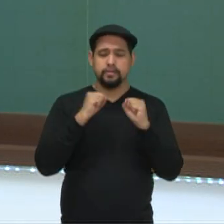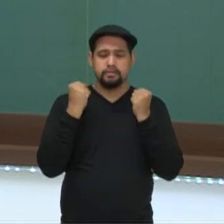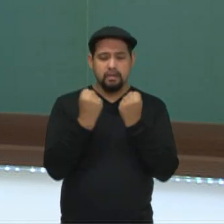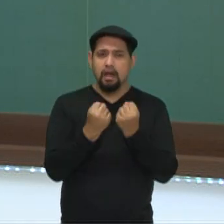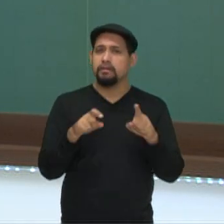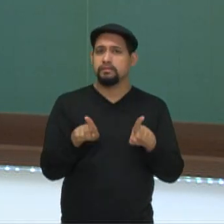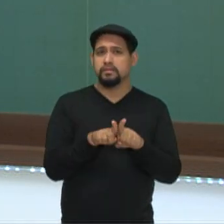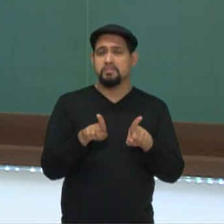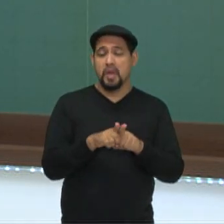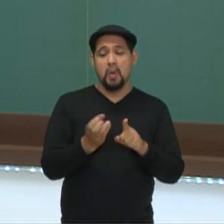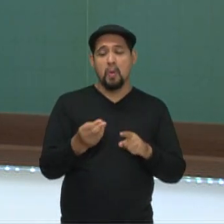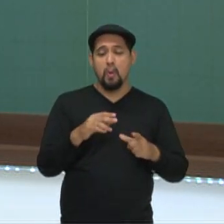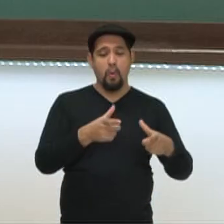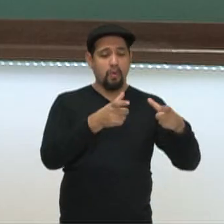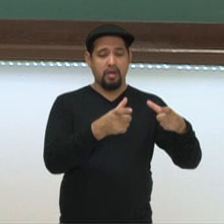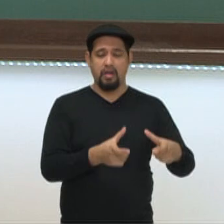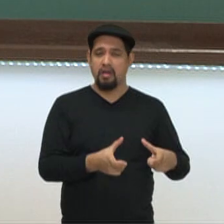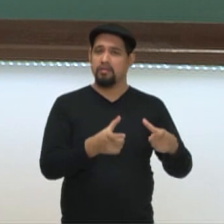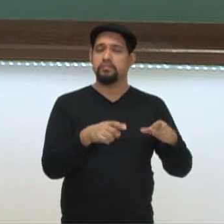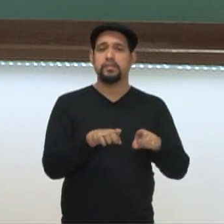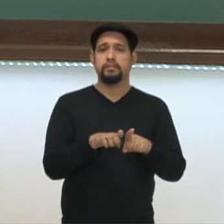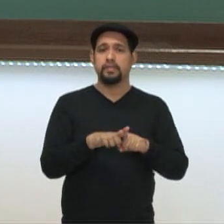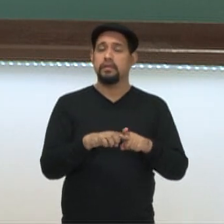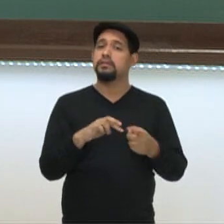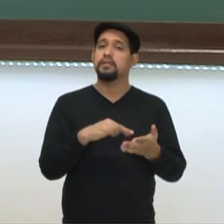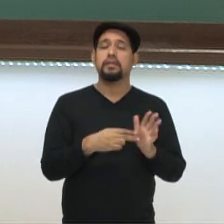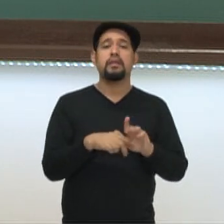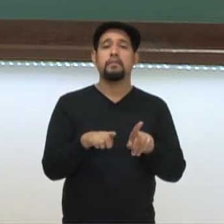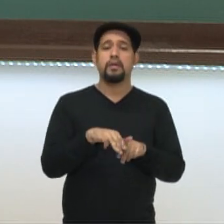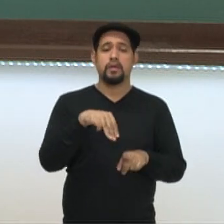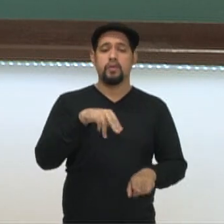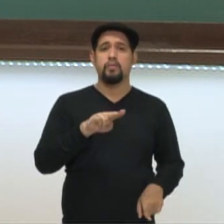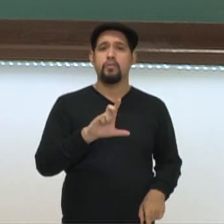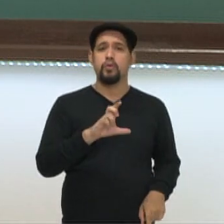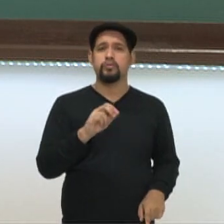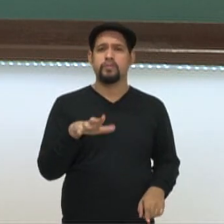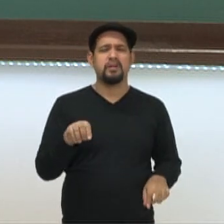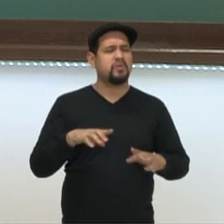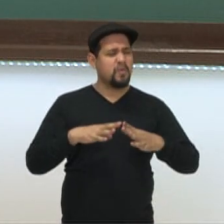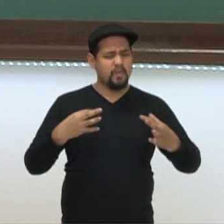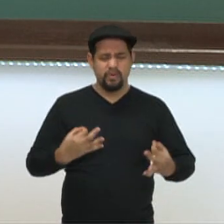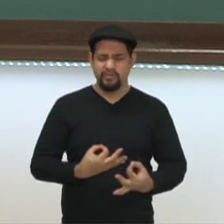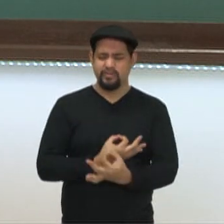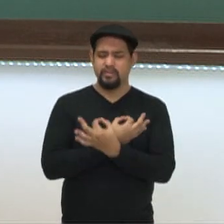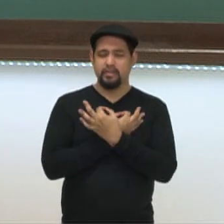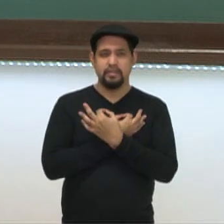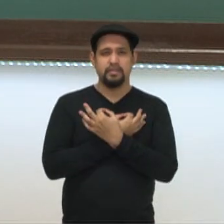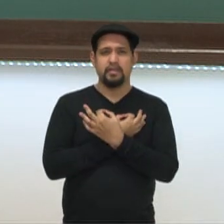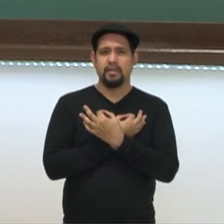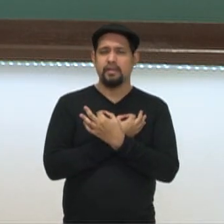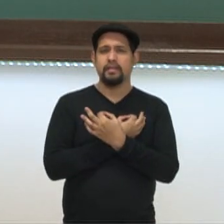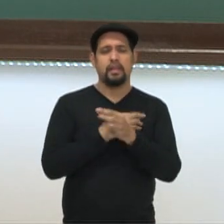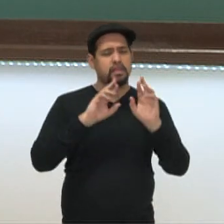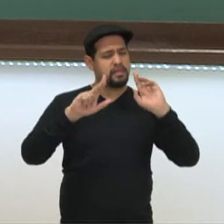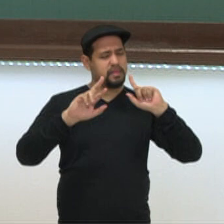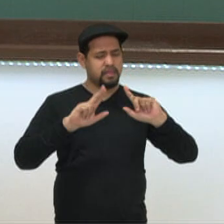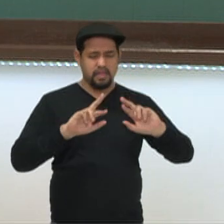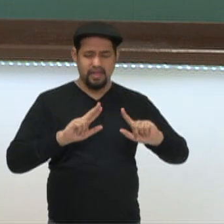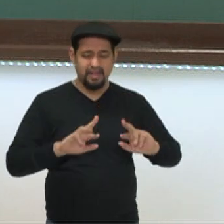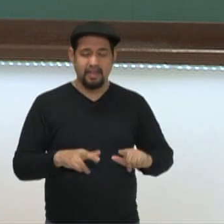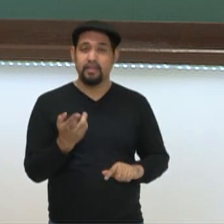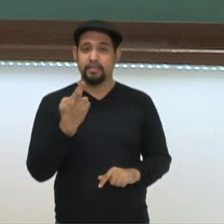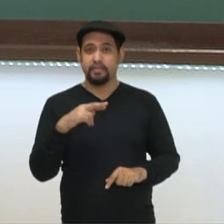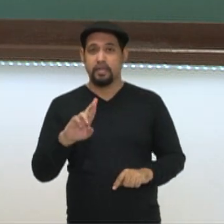ou templos espíritas, também os muçulmanos, budistas, tantas outras